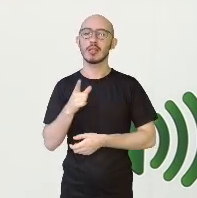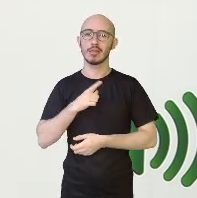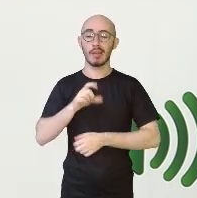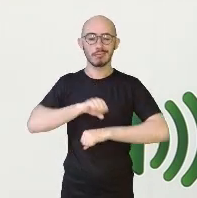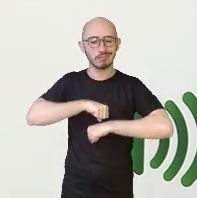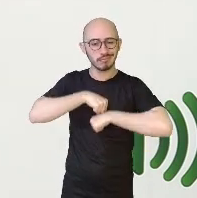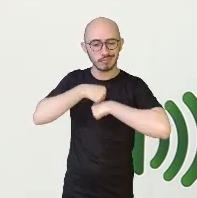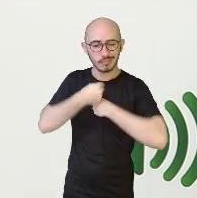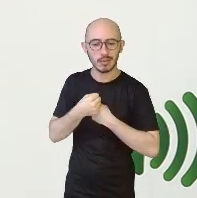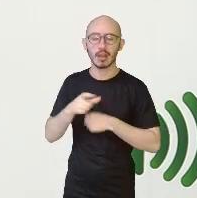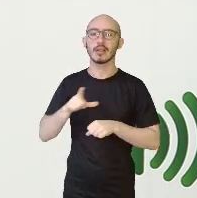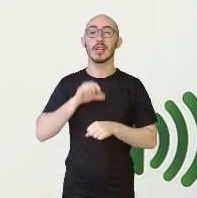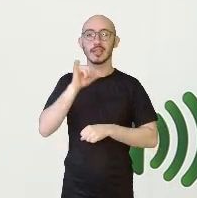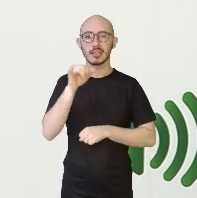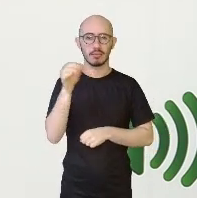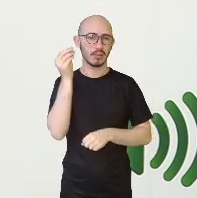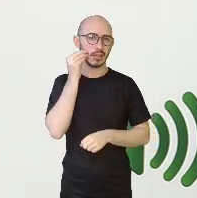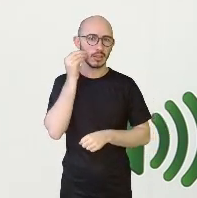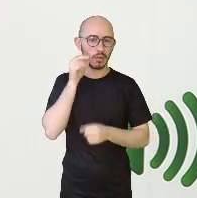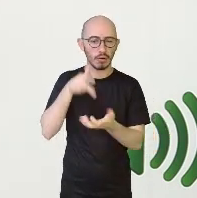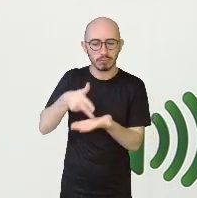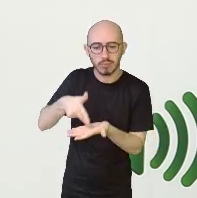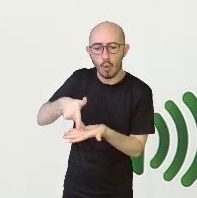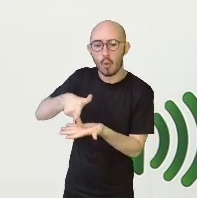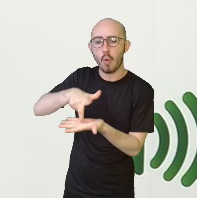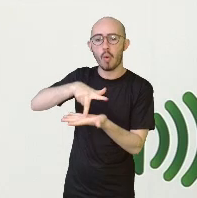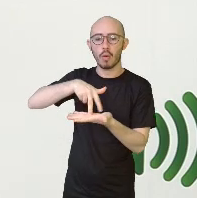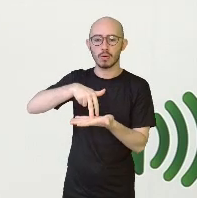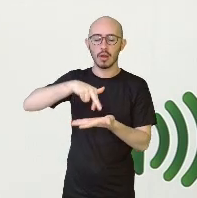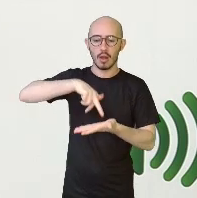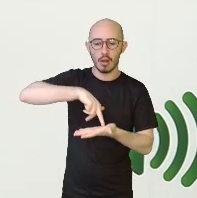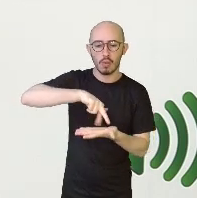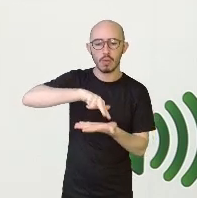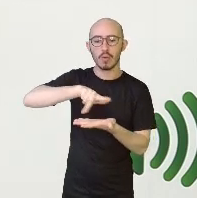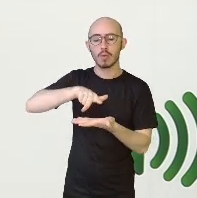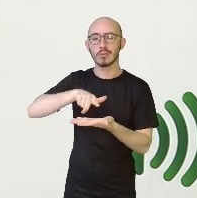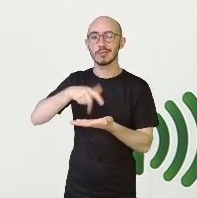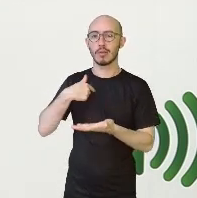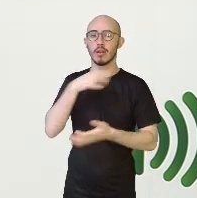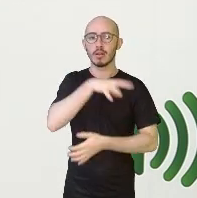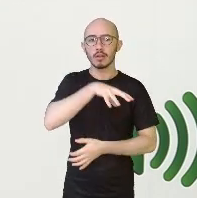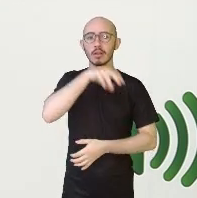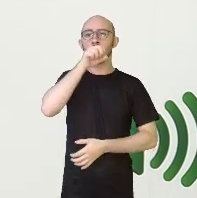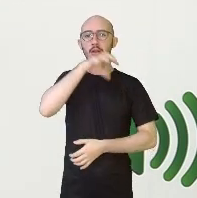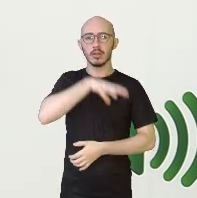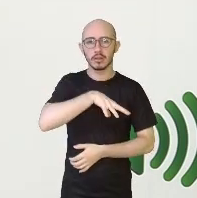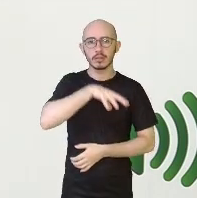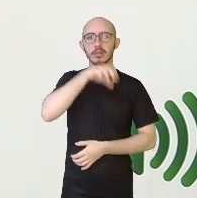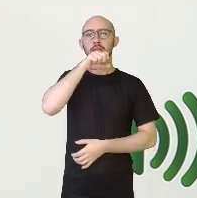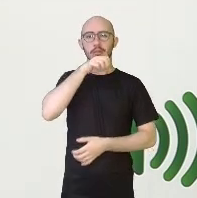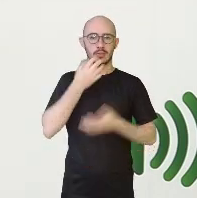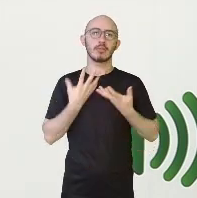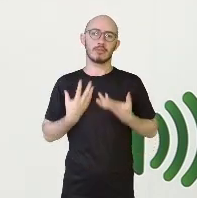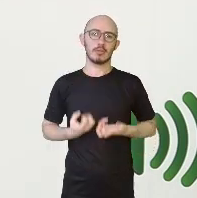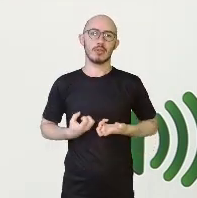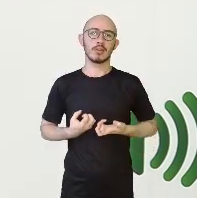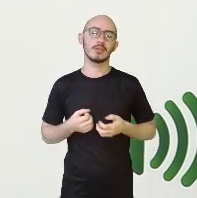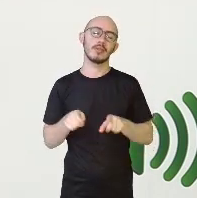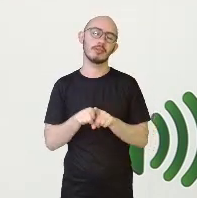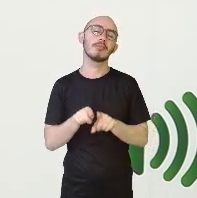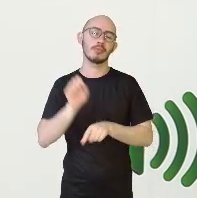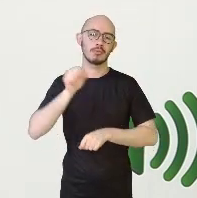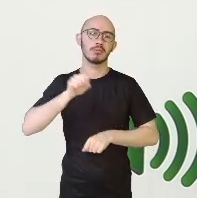você tentou fazer a meia-lua de frente aí na sua casa, com certeza você ficou com a respiração um pouco mais ofegante, porque você usa a força,